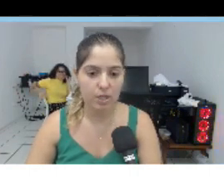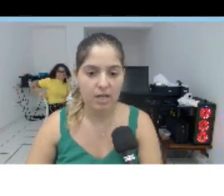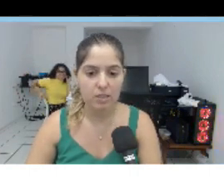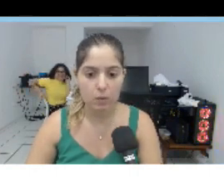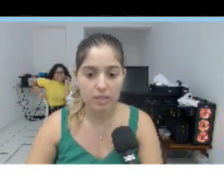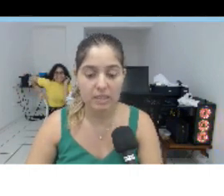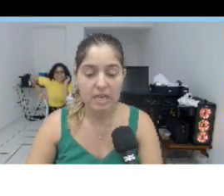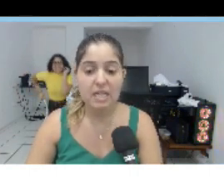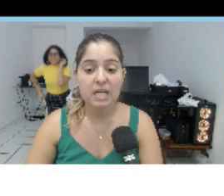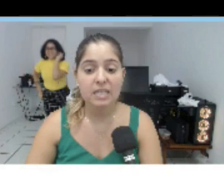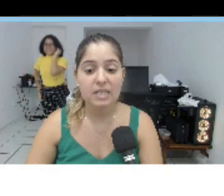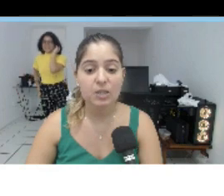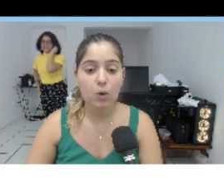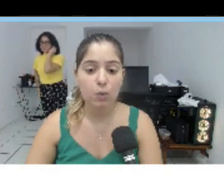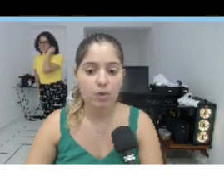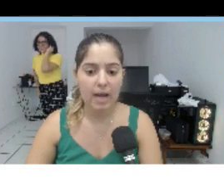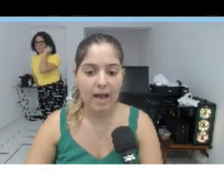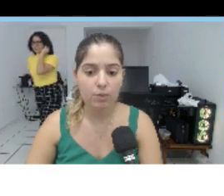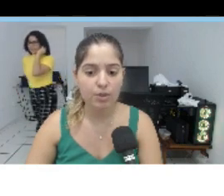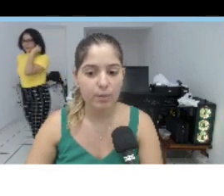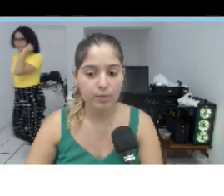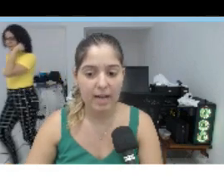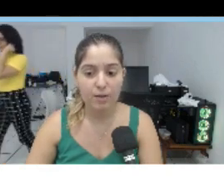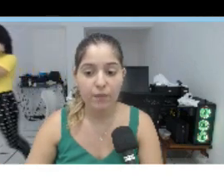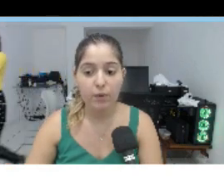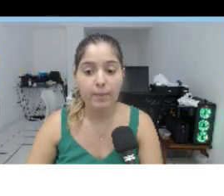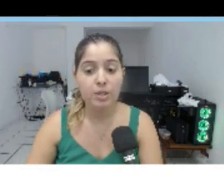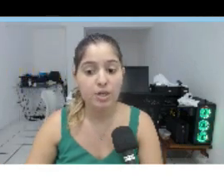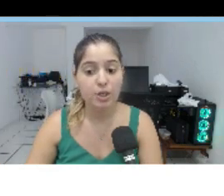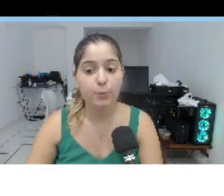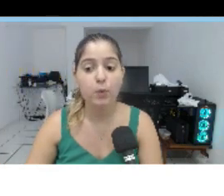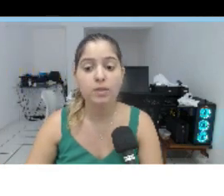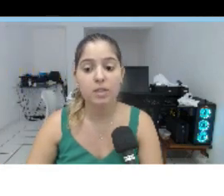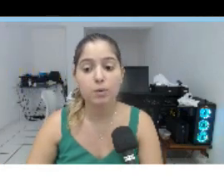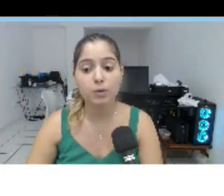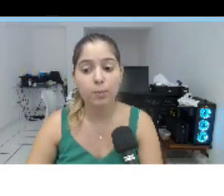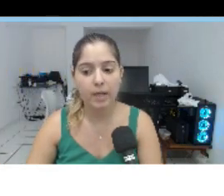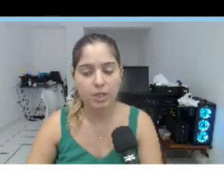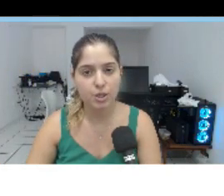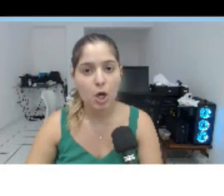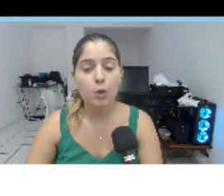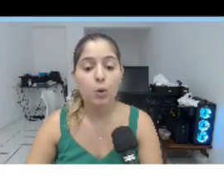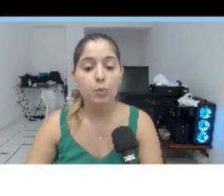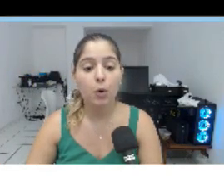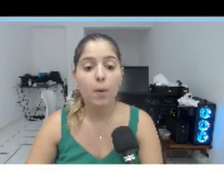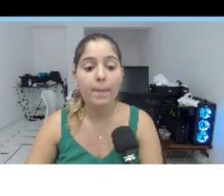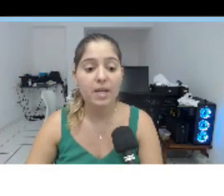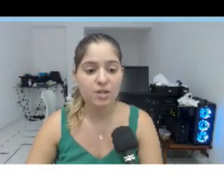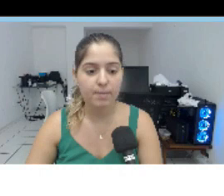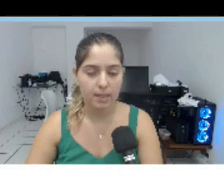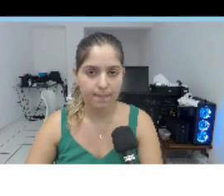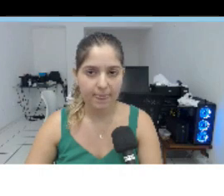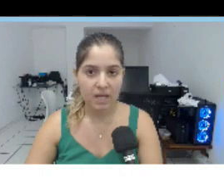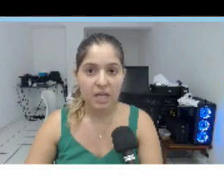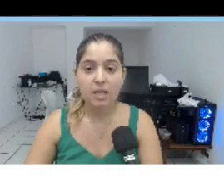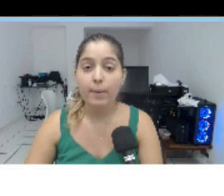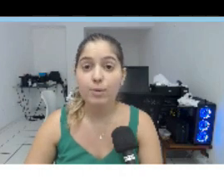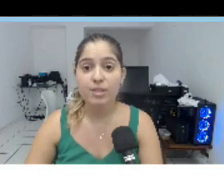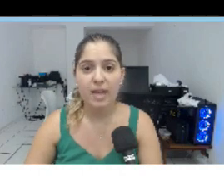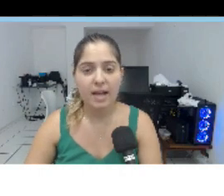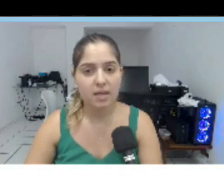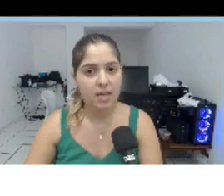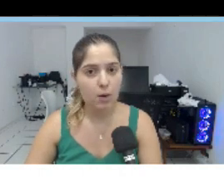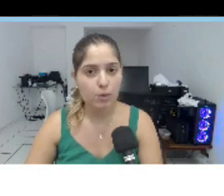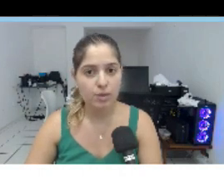das Comunicações, que licenciou do cargo de deputado, foram mantidos por seu suplente, Dr. Benjamin. E